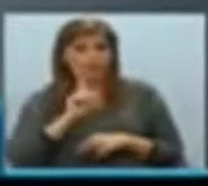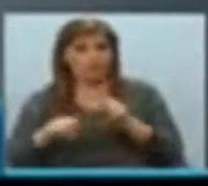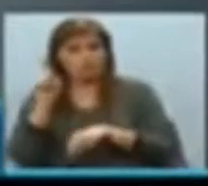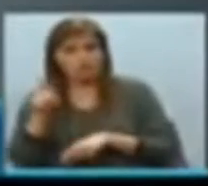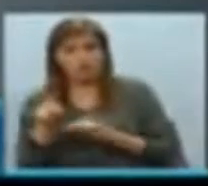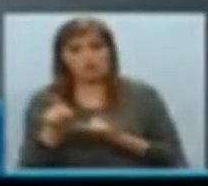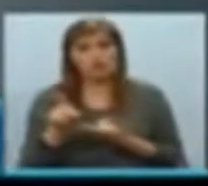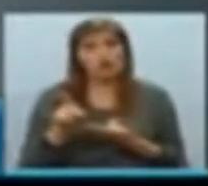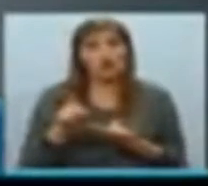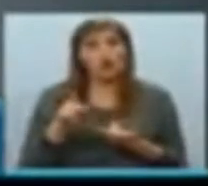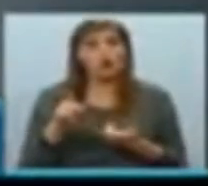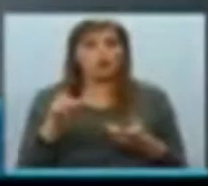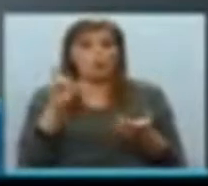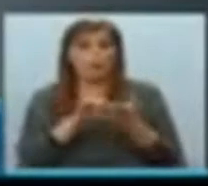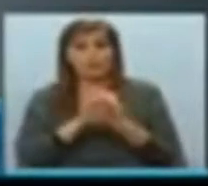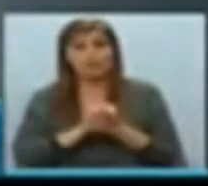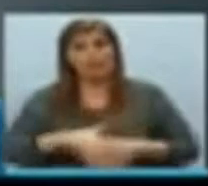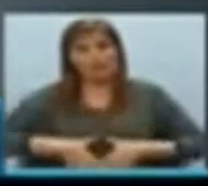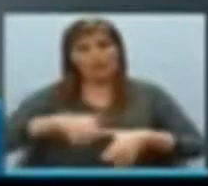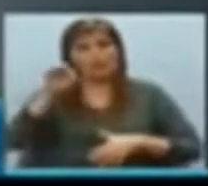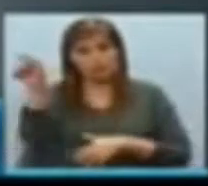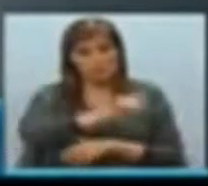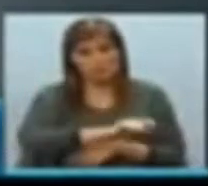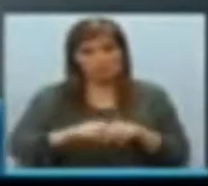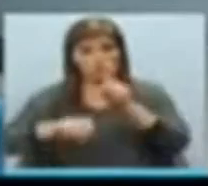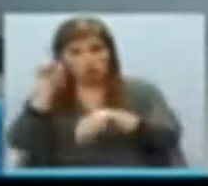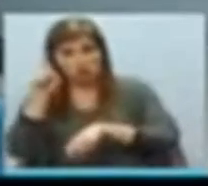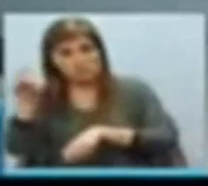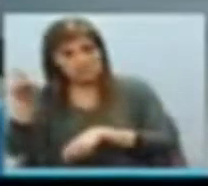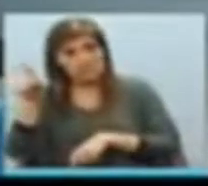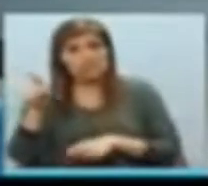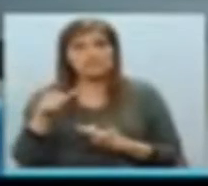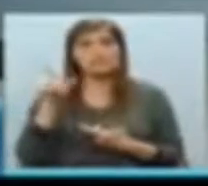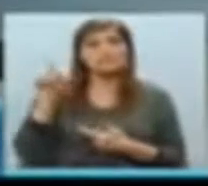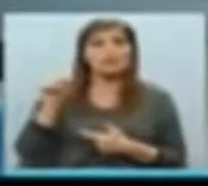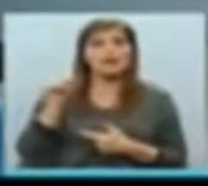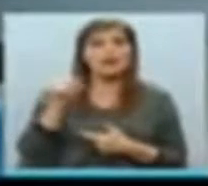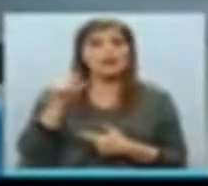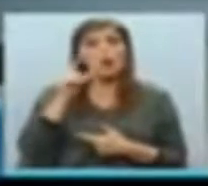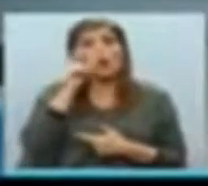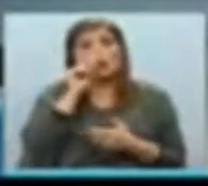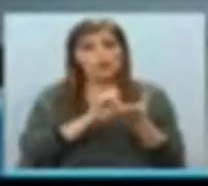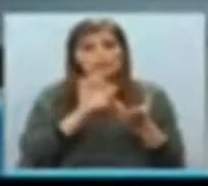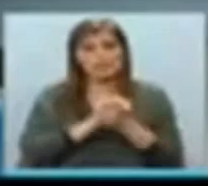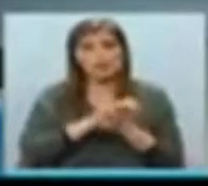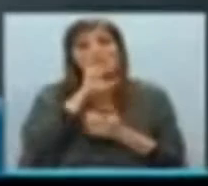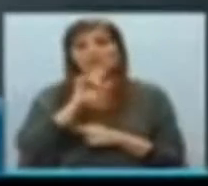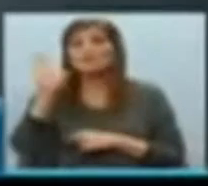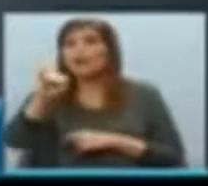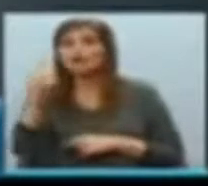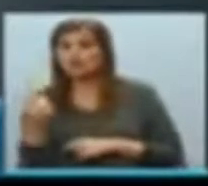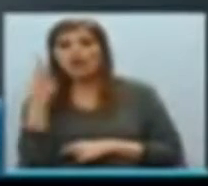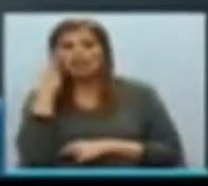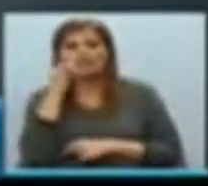oito meses então esse percurso dela de fuga dela é dodô teodoro tem também um outro filho e temos esse lado da guerra